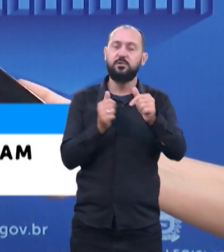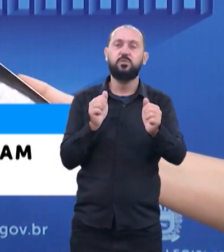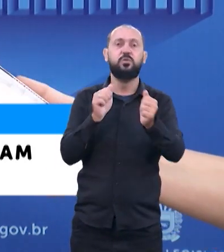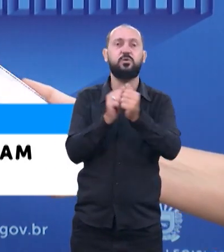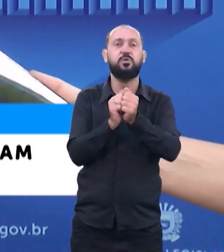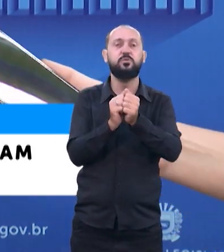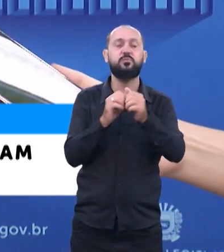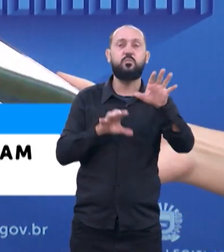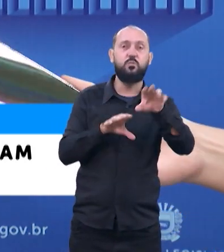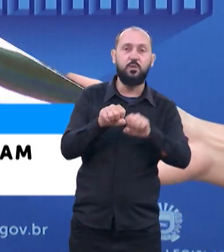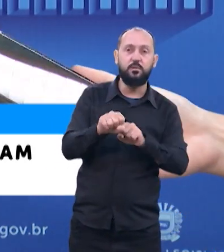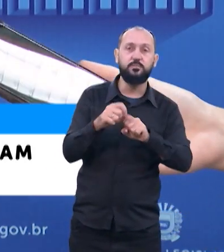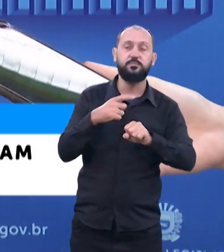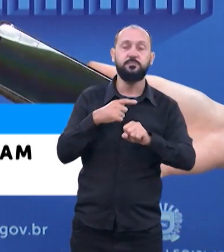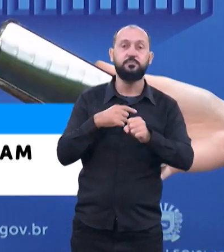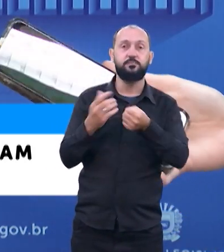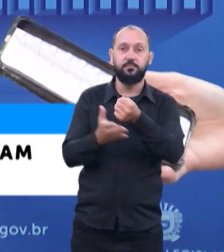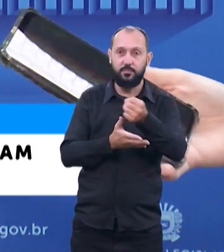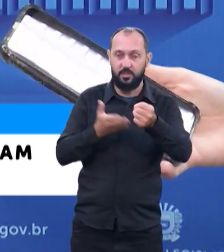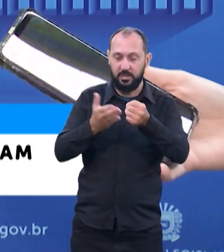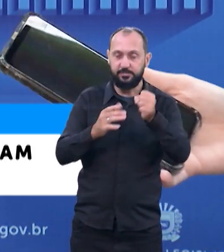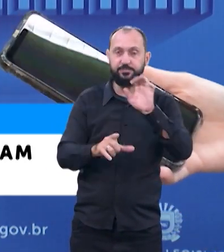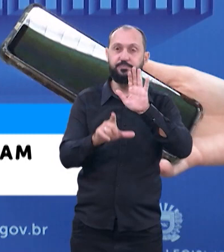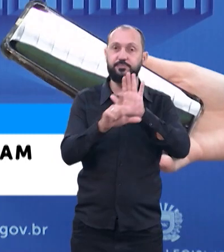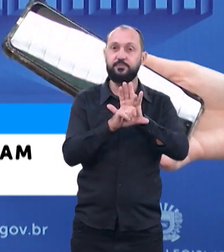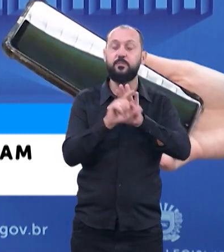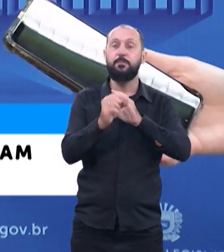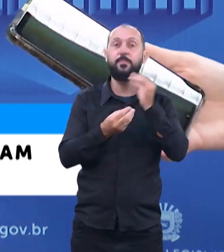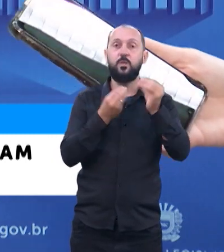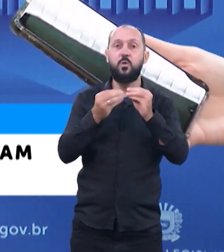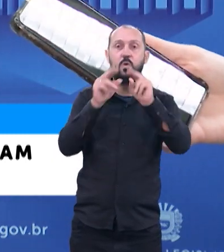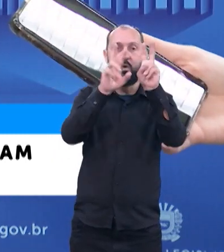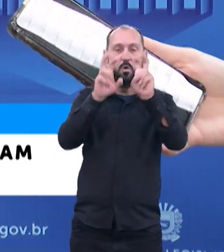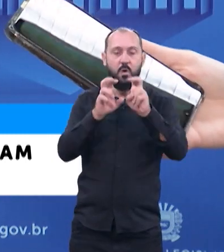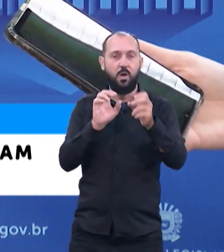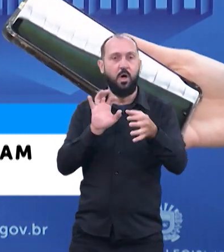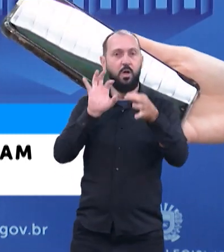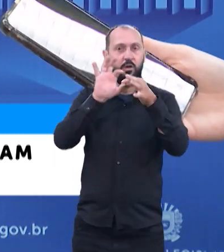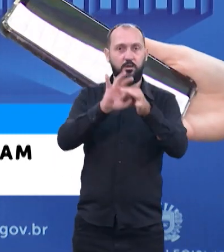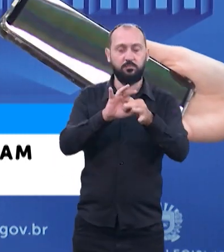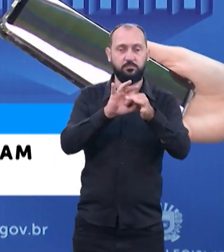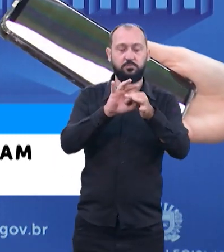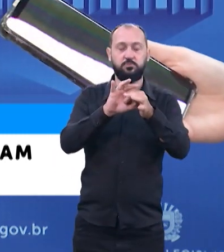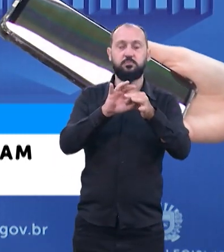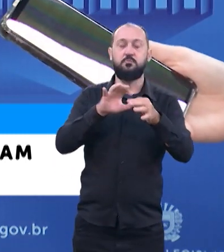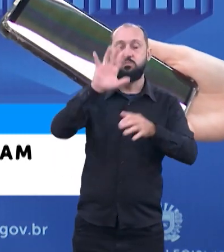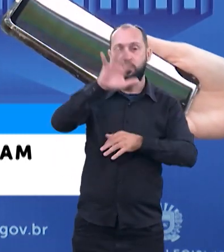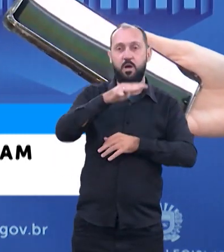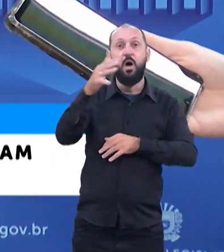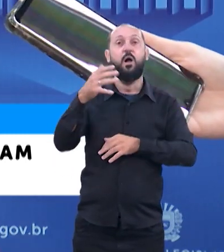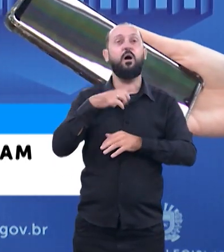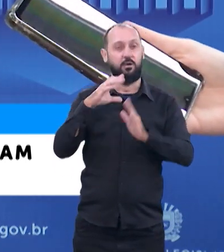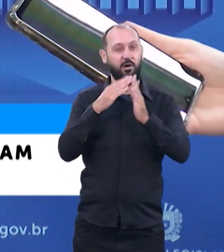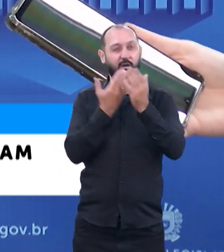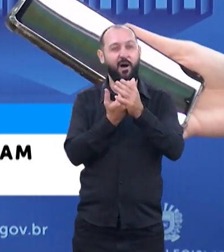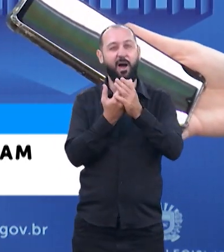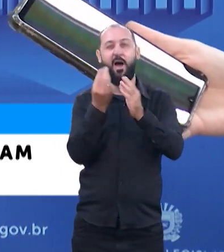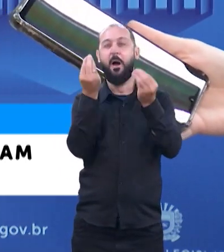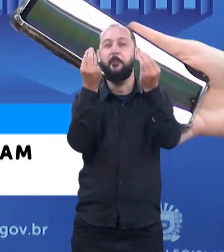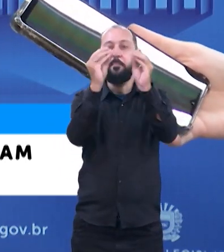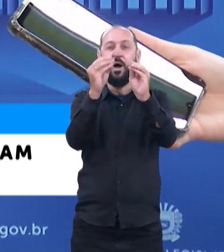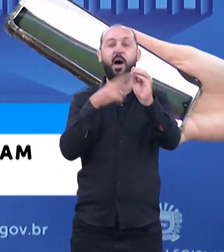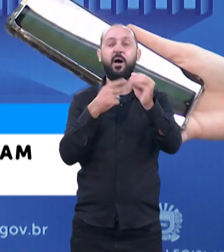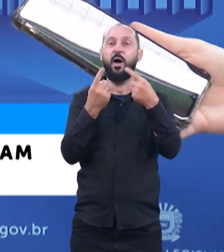na perspectiva da formação, que é noções básicas da Lei Maria da Penha como tema transversal na grade curricular, para que esse assunto não